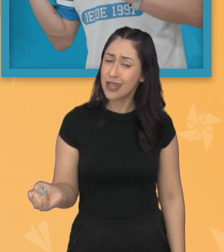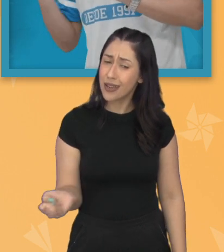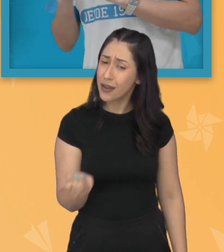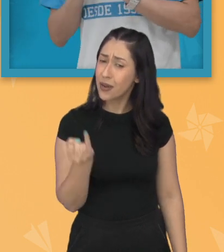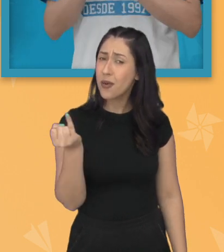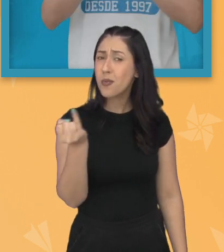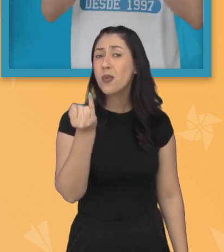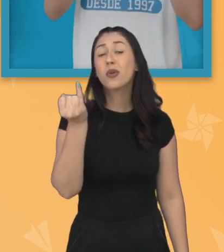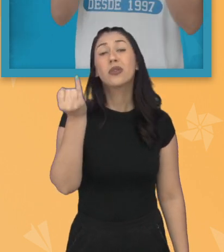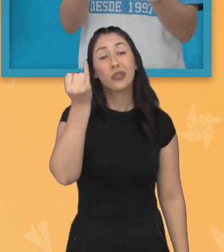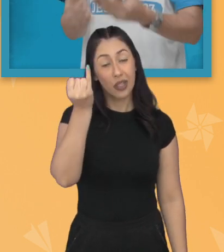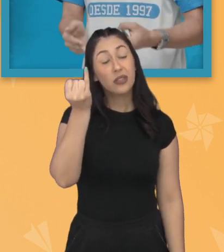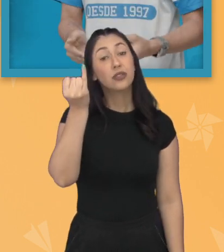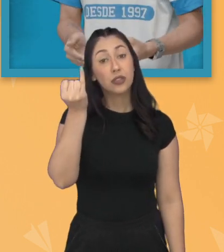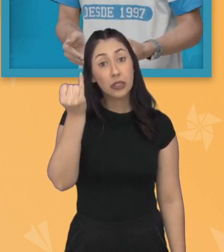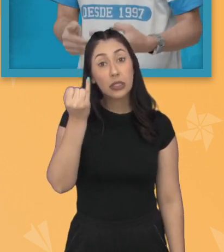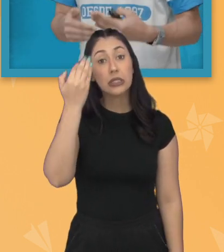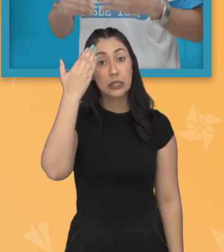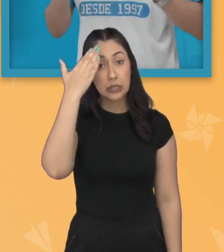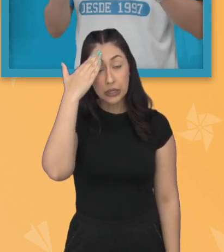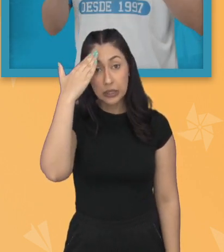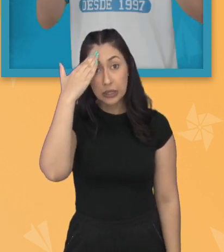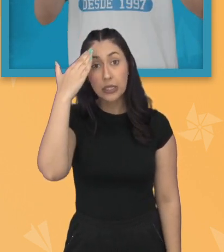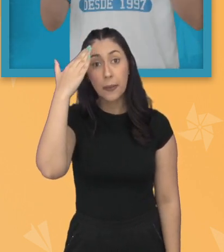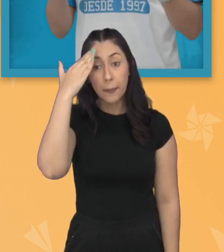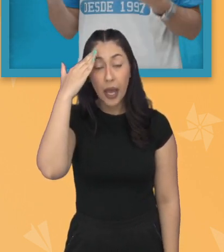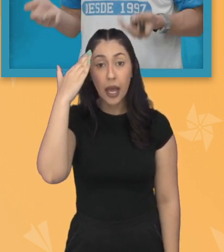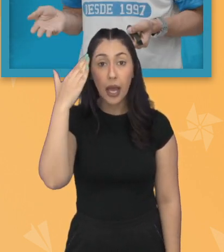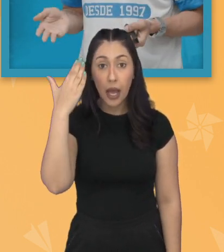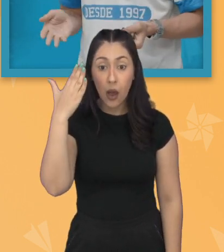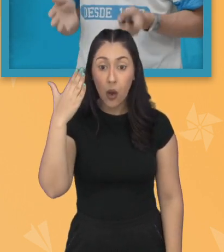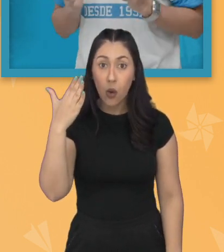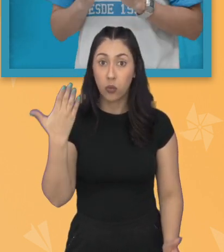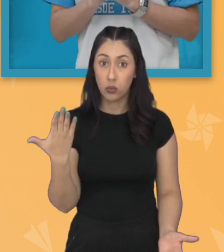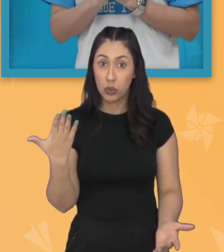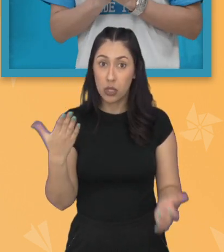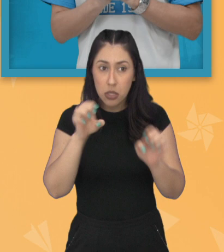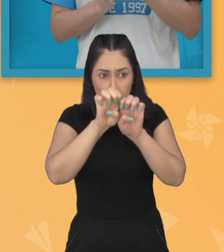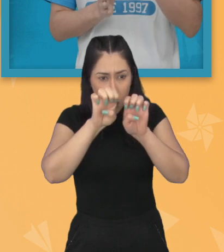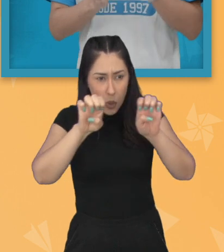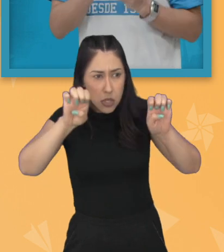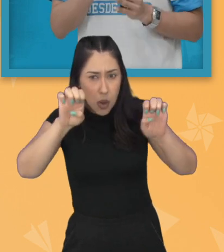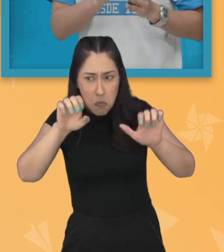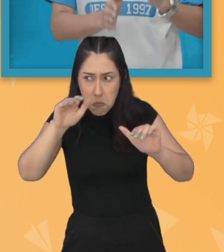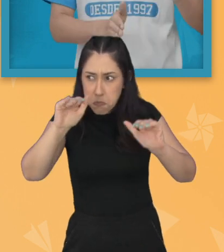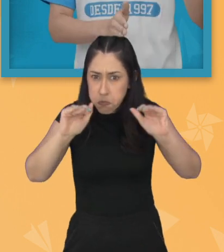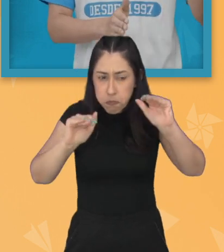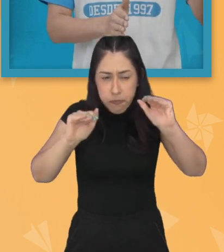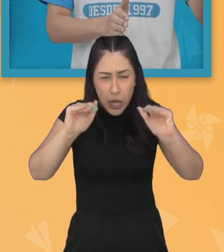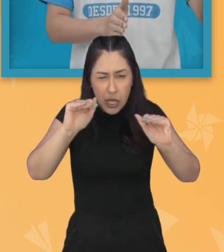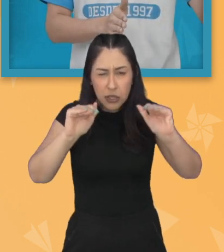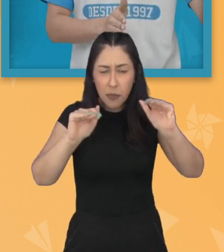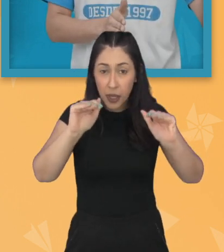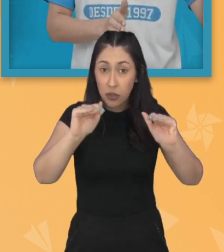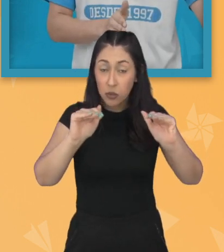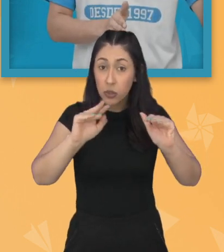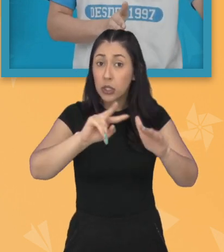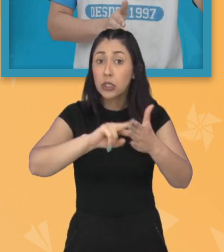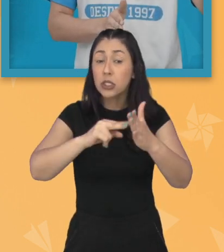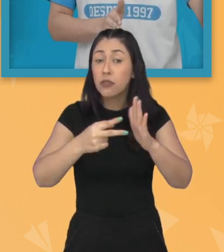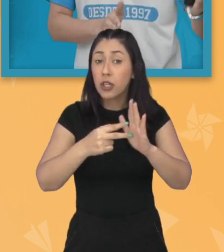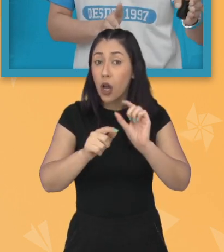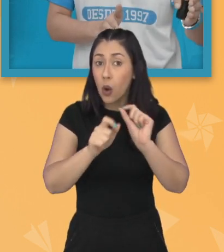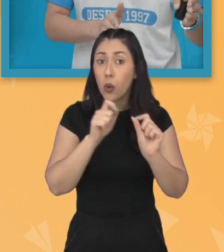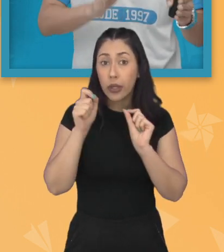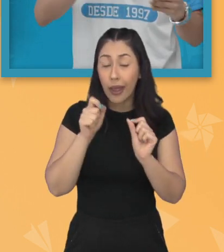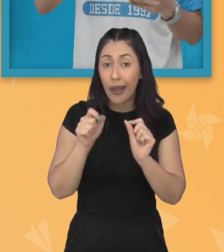longo dessas leis, que é a questão do balanceamento químico, que é o que? A gente ter o mesmo número de átomos de um elemento do